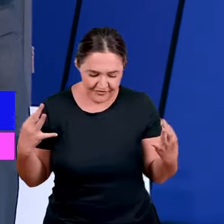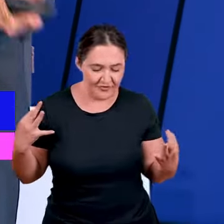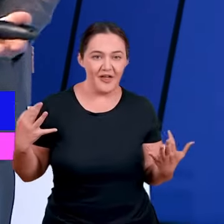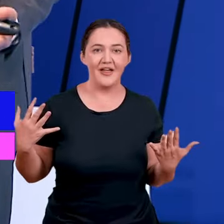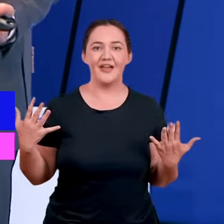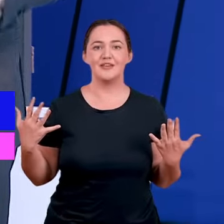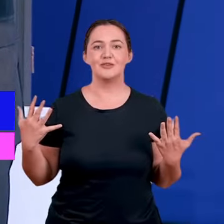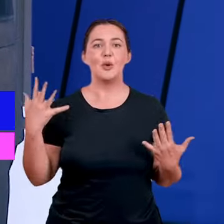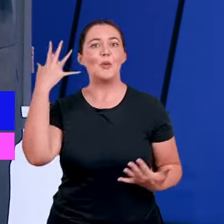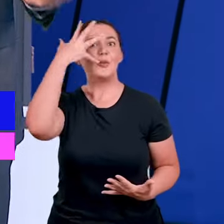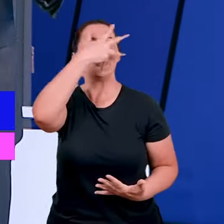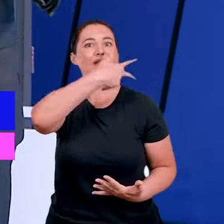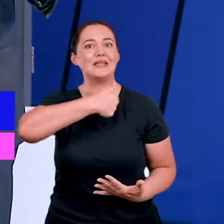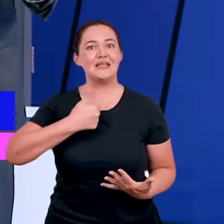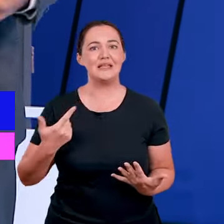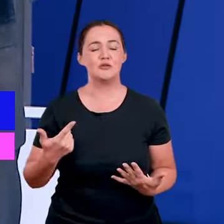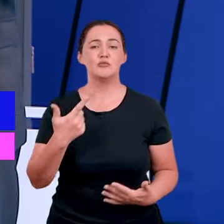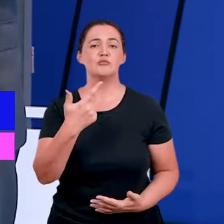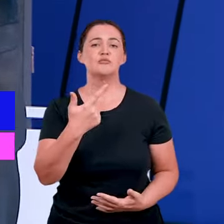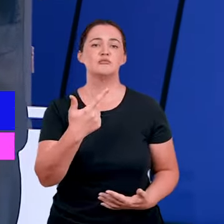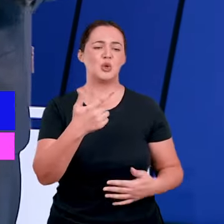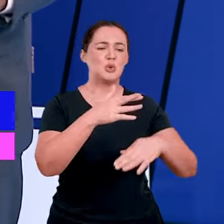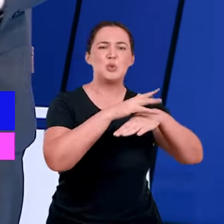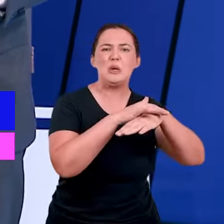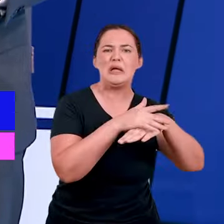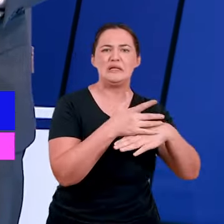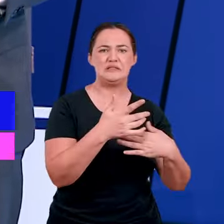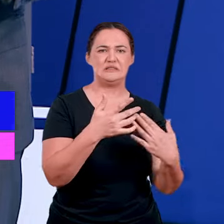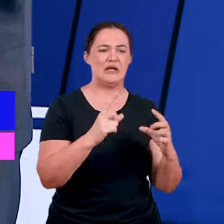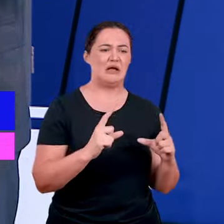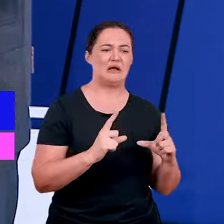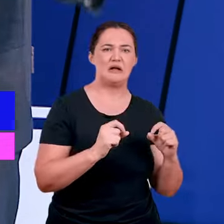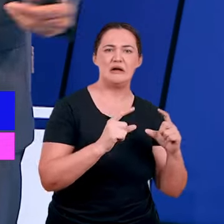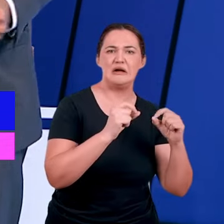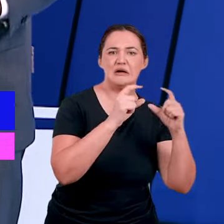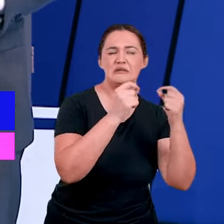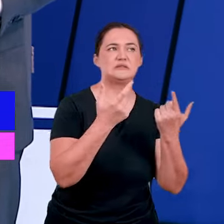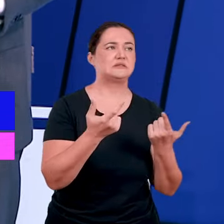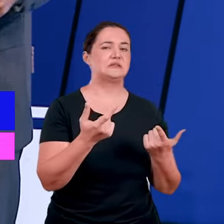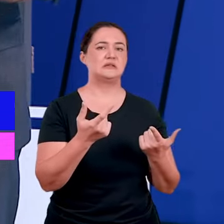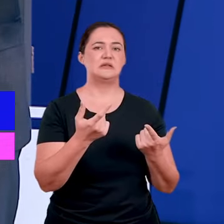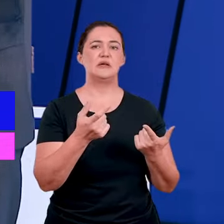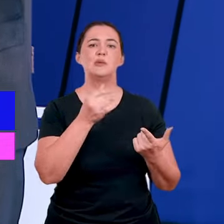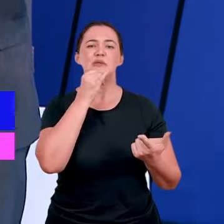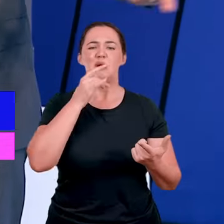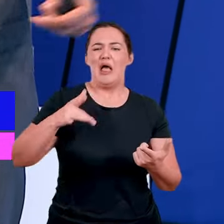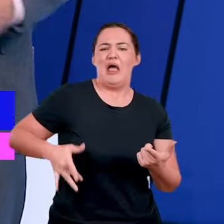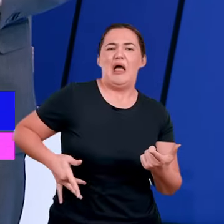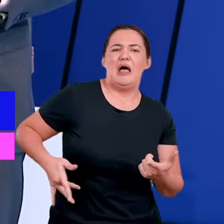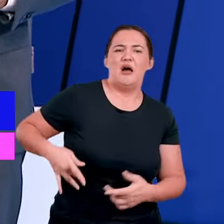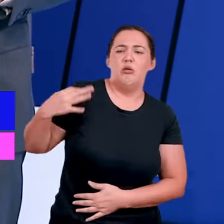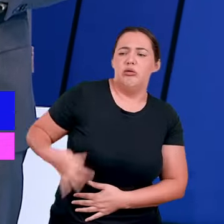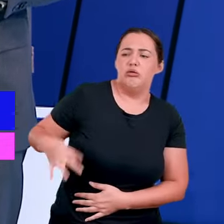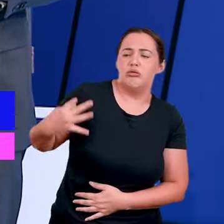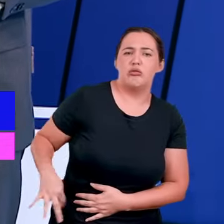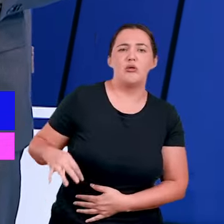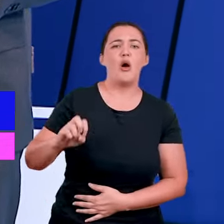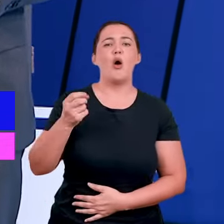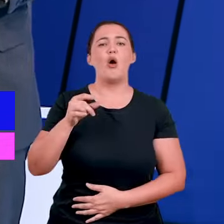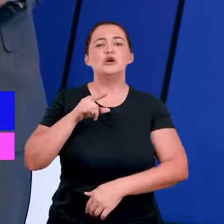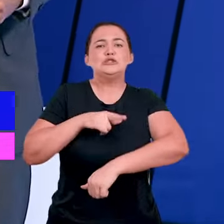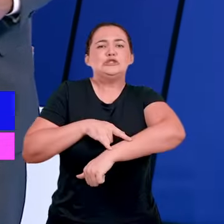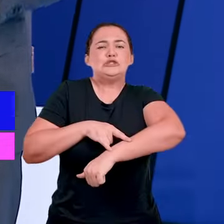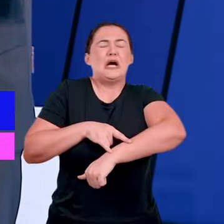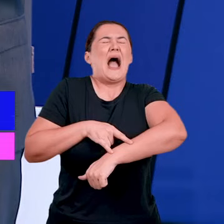corpo que também é perfeito, um corpo que não vai adoecer, que não vai ter câncer, que não vai ter nenhuma úlcera, não vai